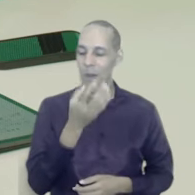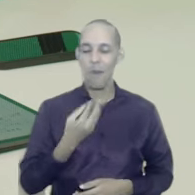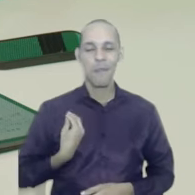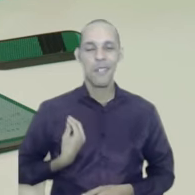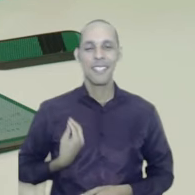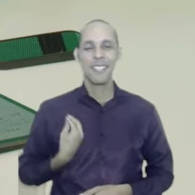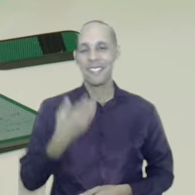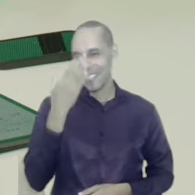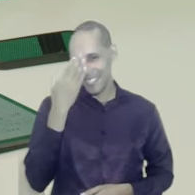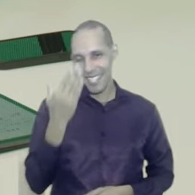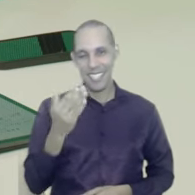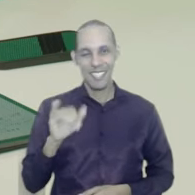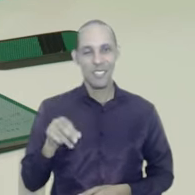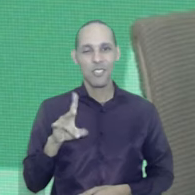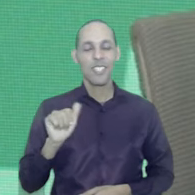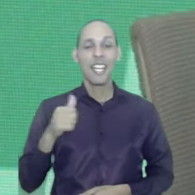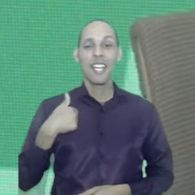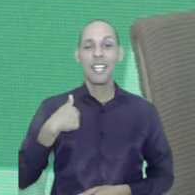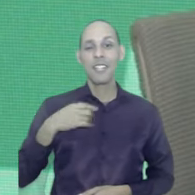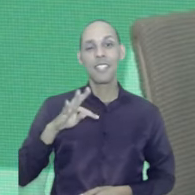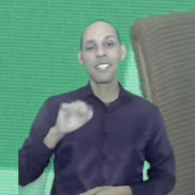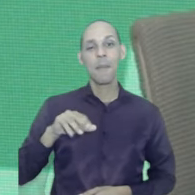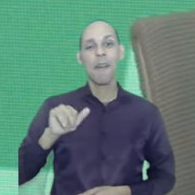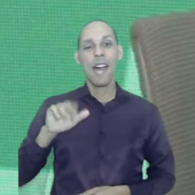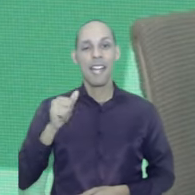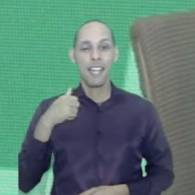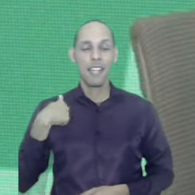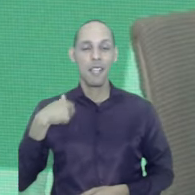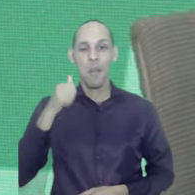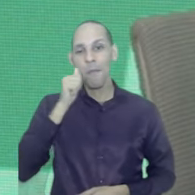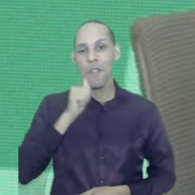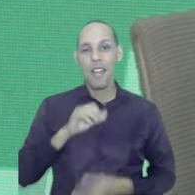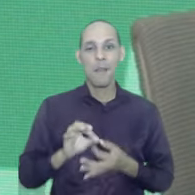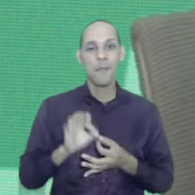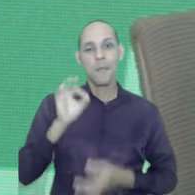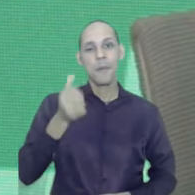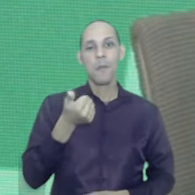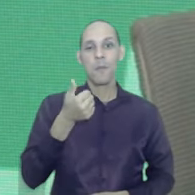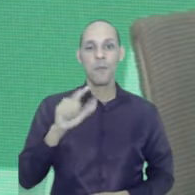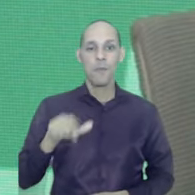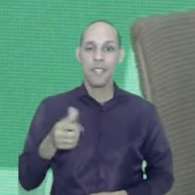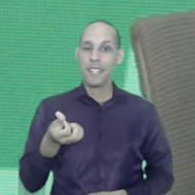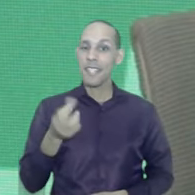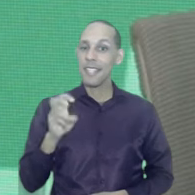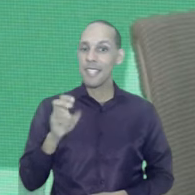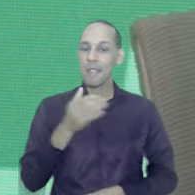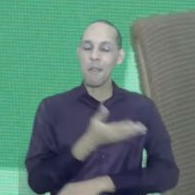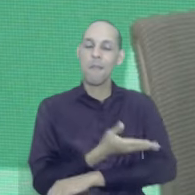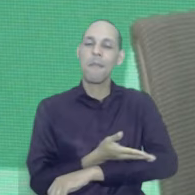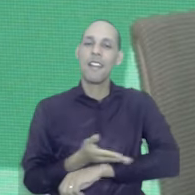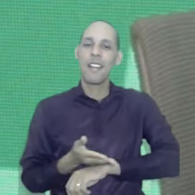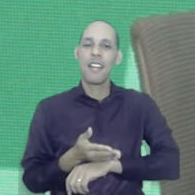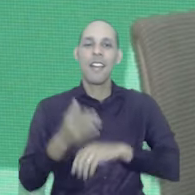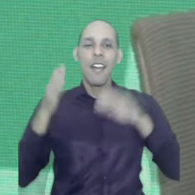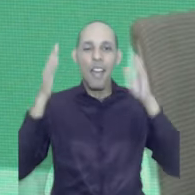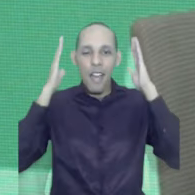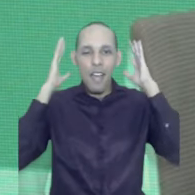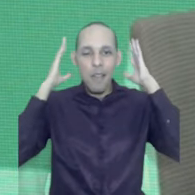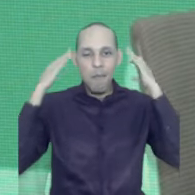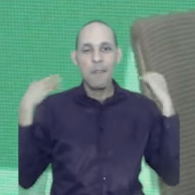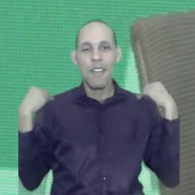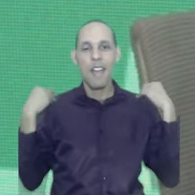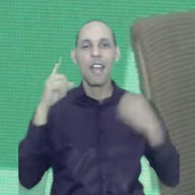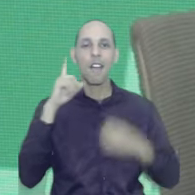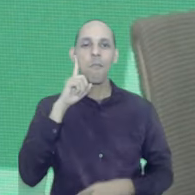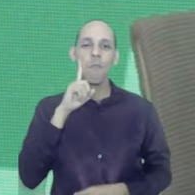obrigada Júlia eu sou a Tamara arn Eu sou uma mulher de 1,65 Branca cabelos castanho escuro estou